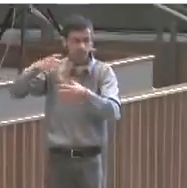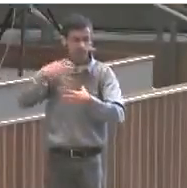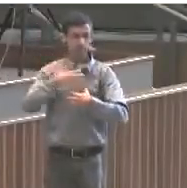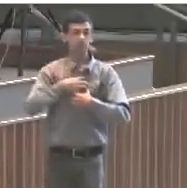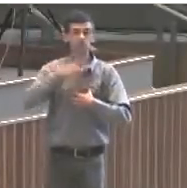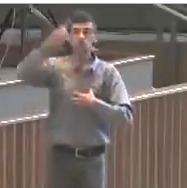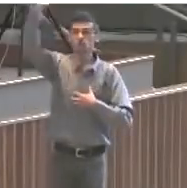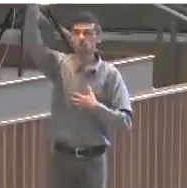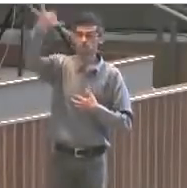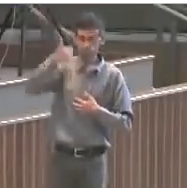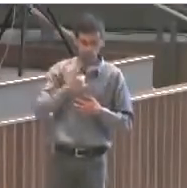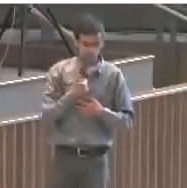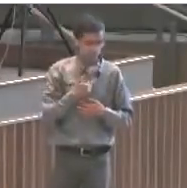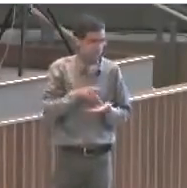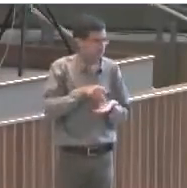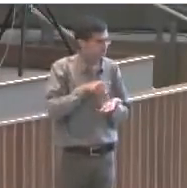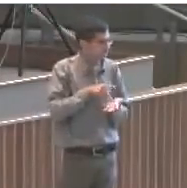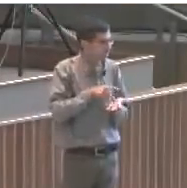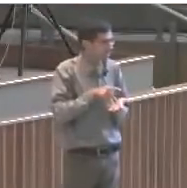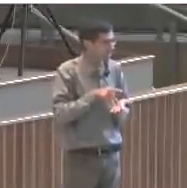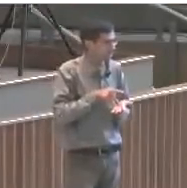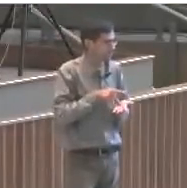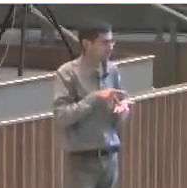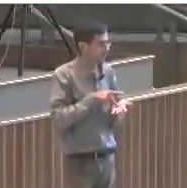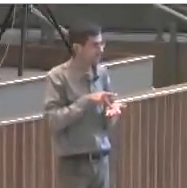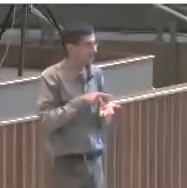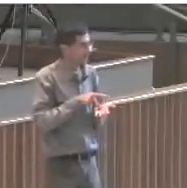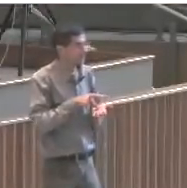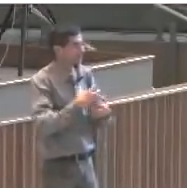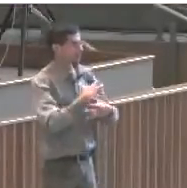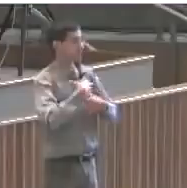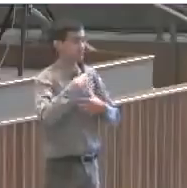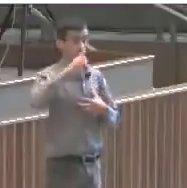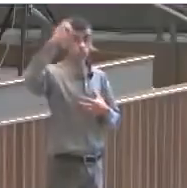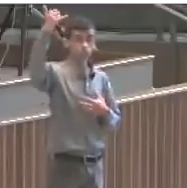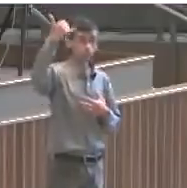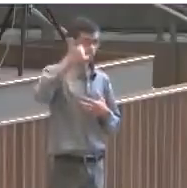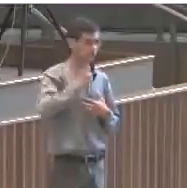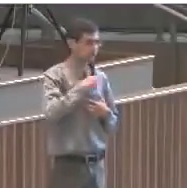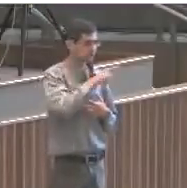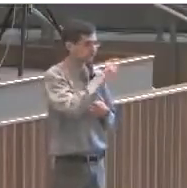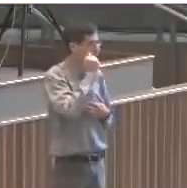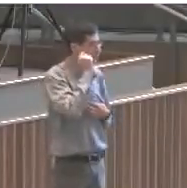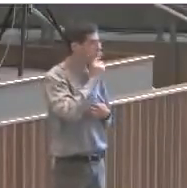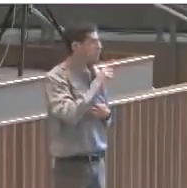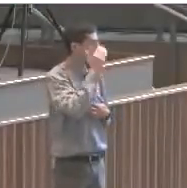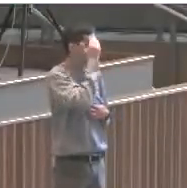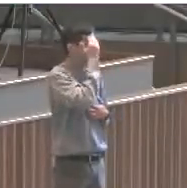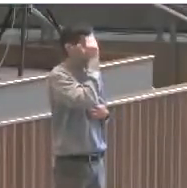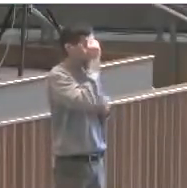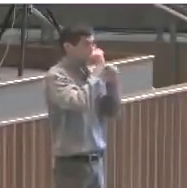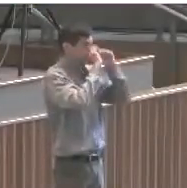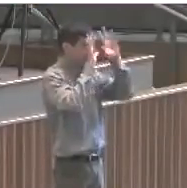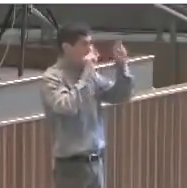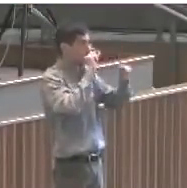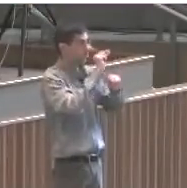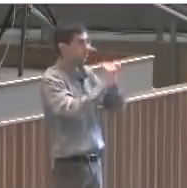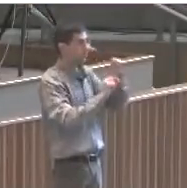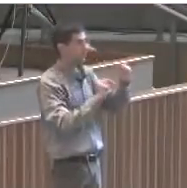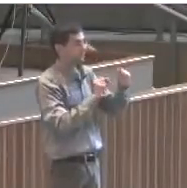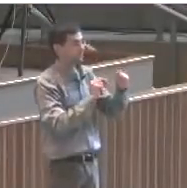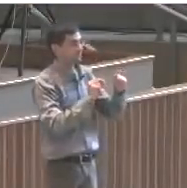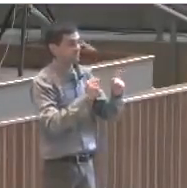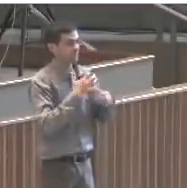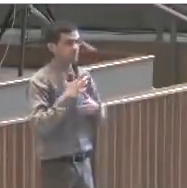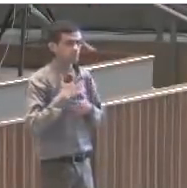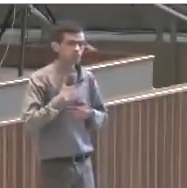voz de deus e ouvindo a voz de deus você consegue discernir qual é o tom da voz